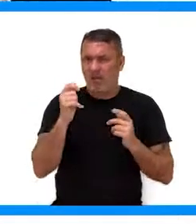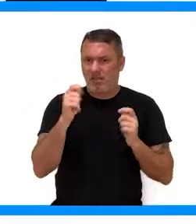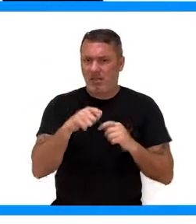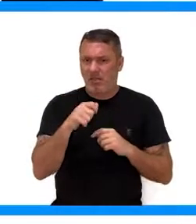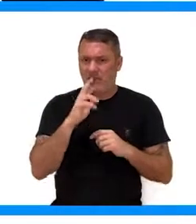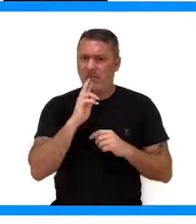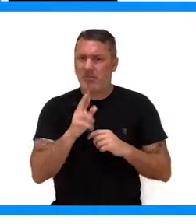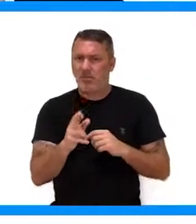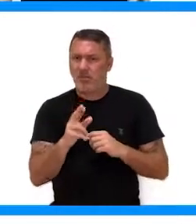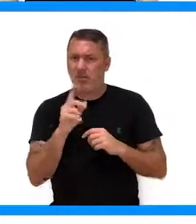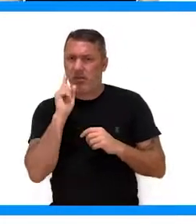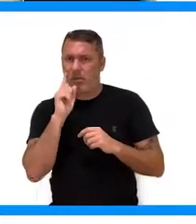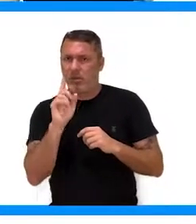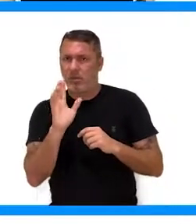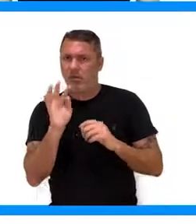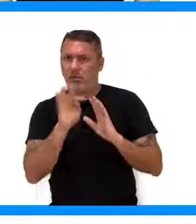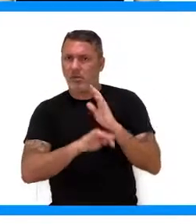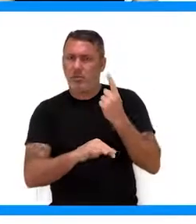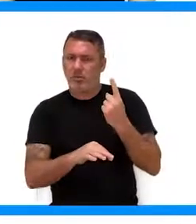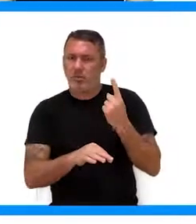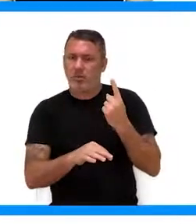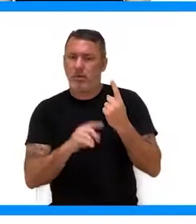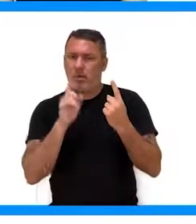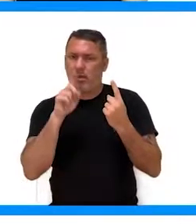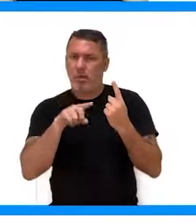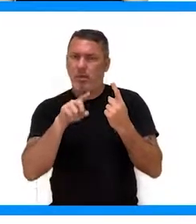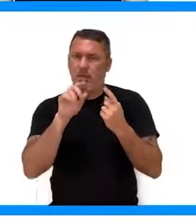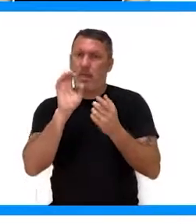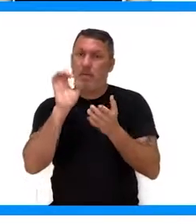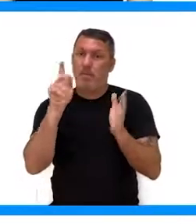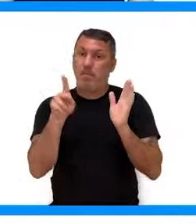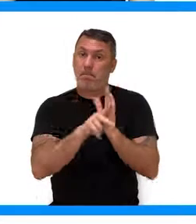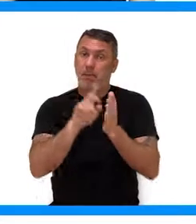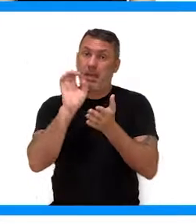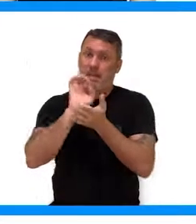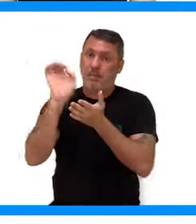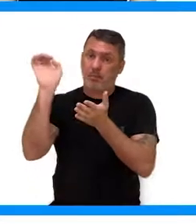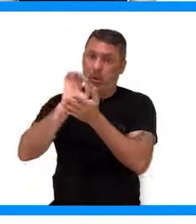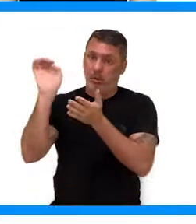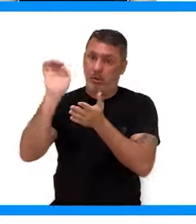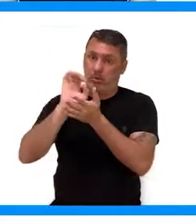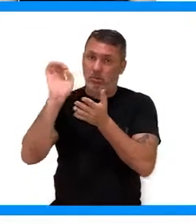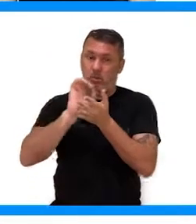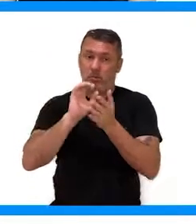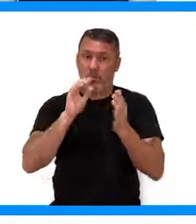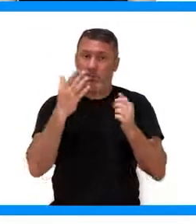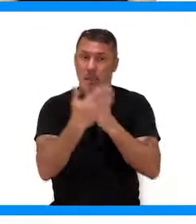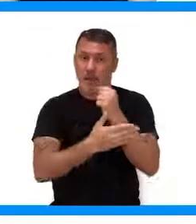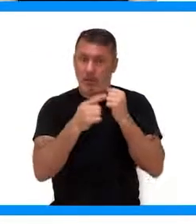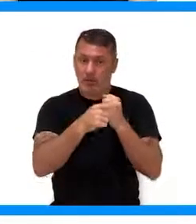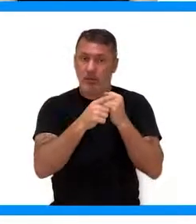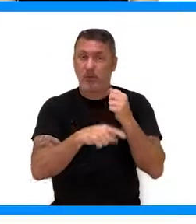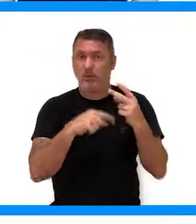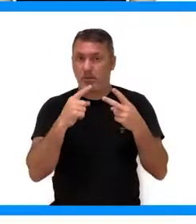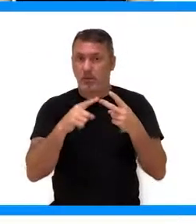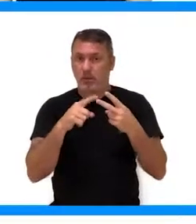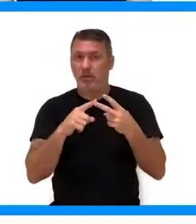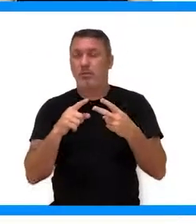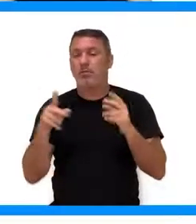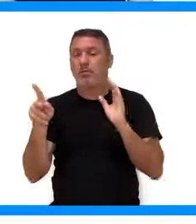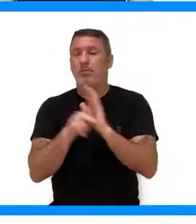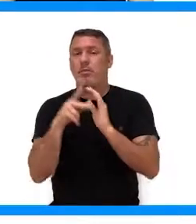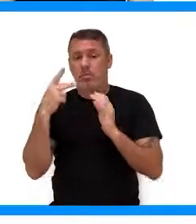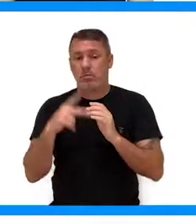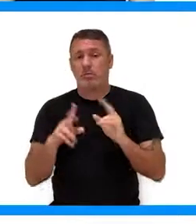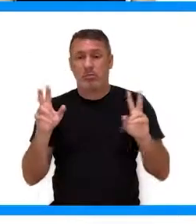posso dizer que o texto 1 é o mercado de exportação, baseado no mercado de exportação, e o